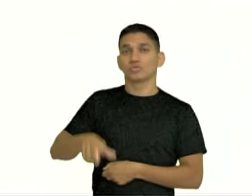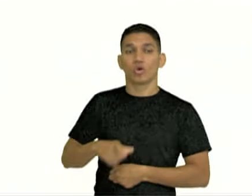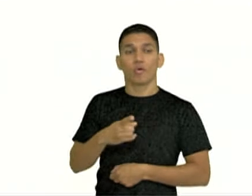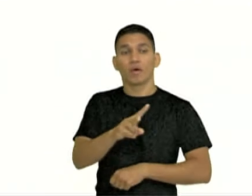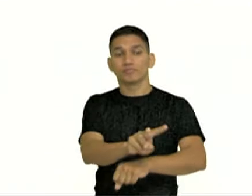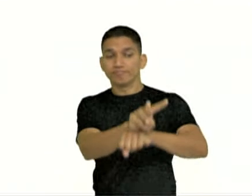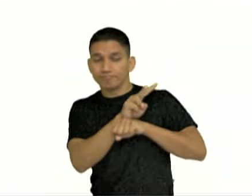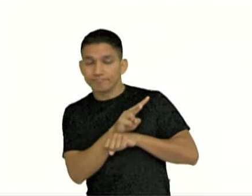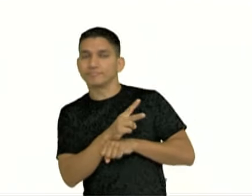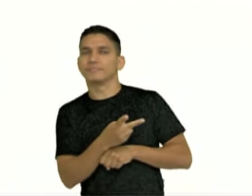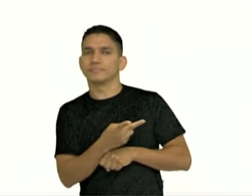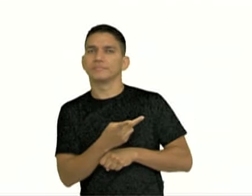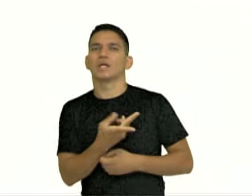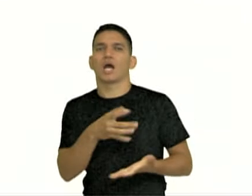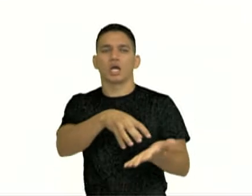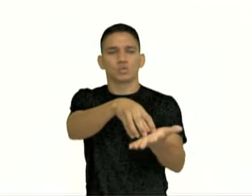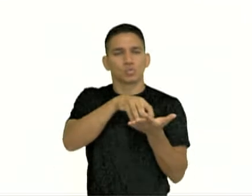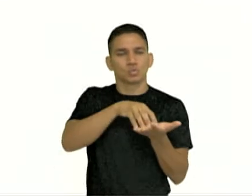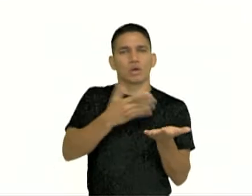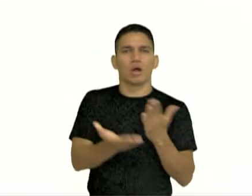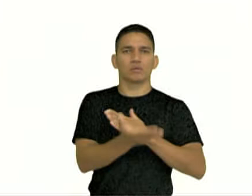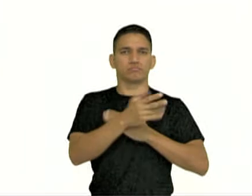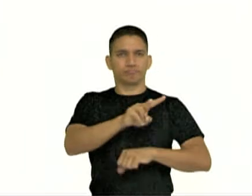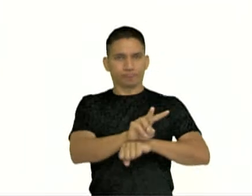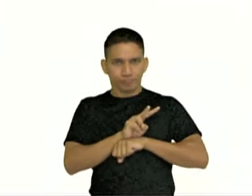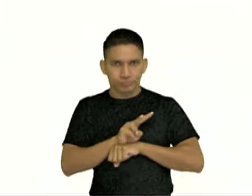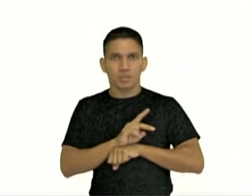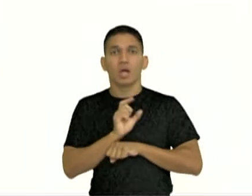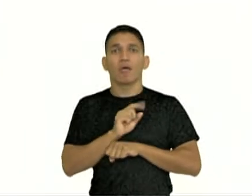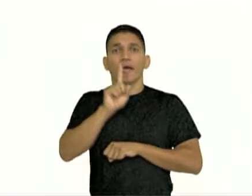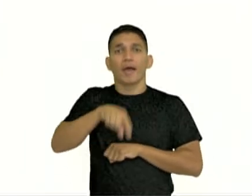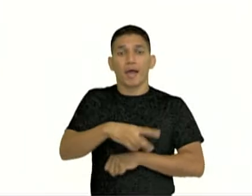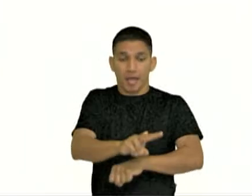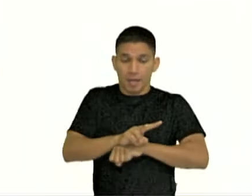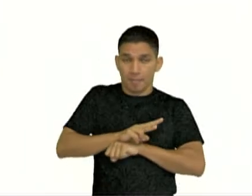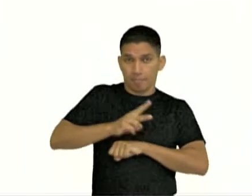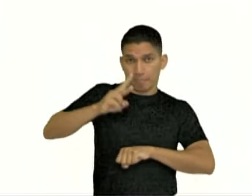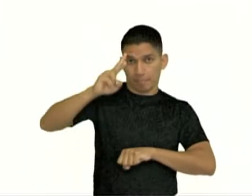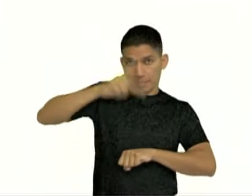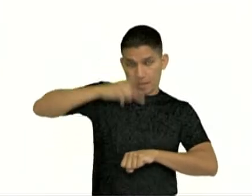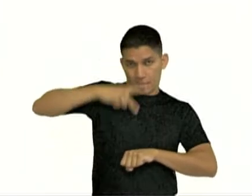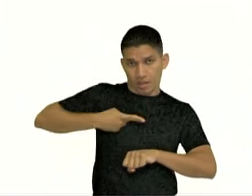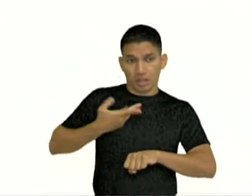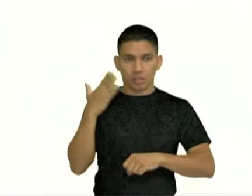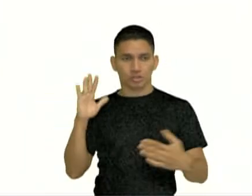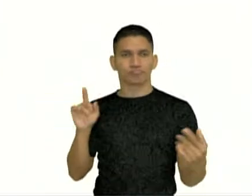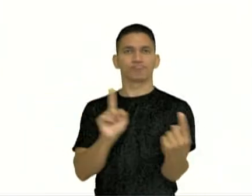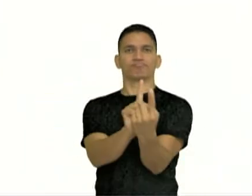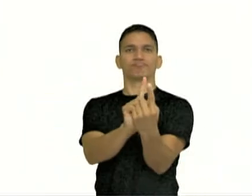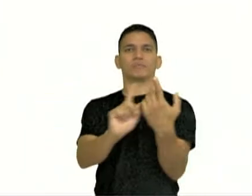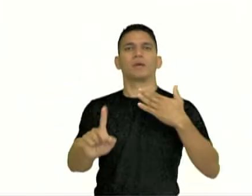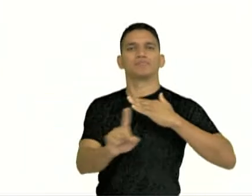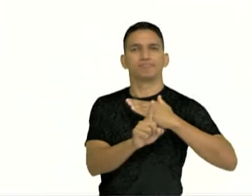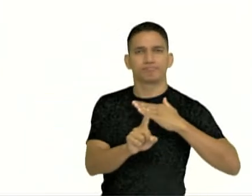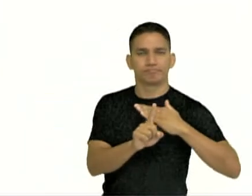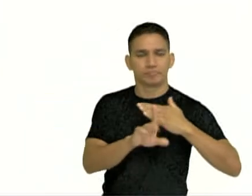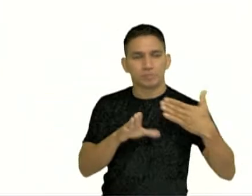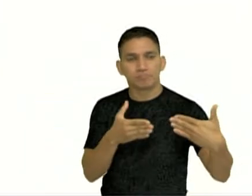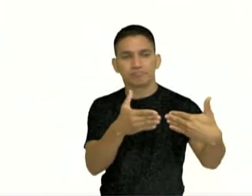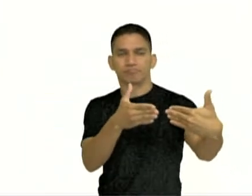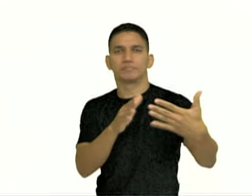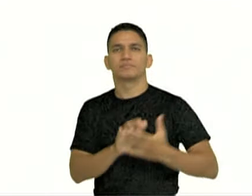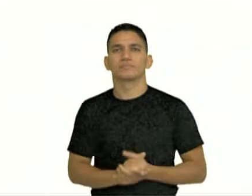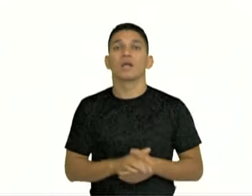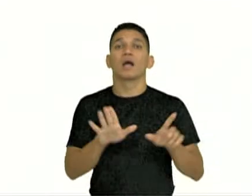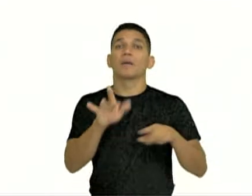né? Que eu acabei de falar aqui, ou empréstimo pessoal, que pode ser feito na agência. E nós temos aqui um caso, ó, por exemplo,